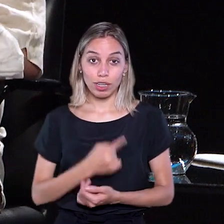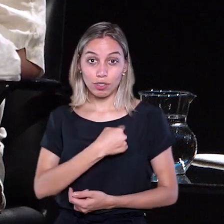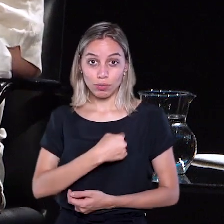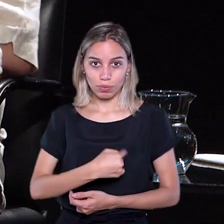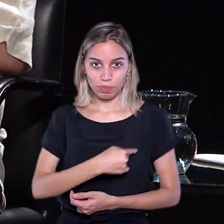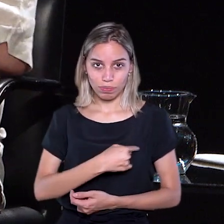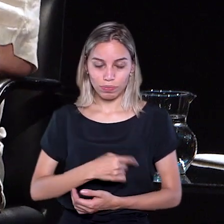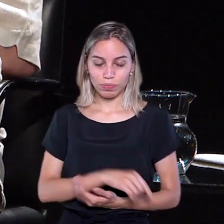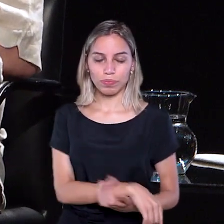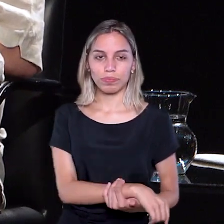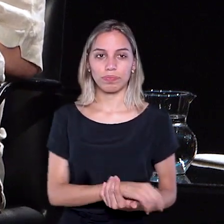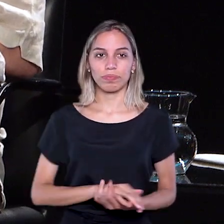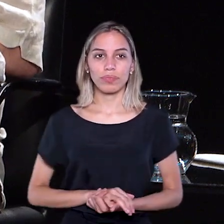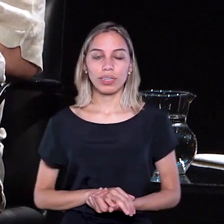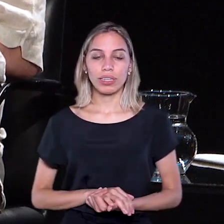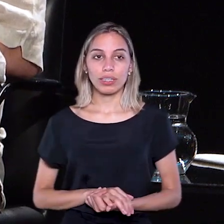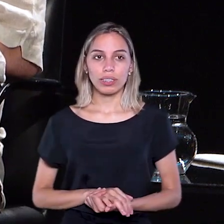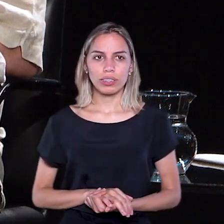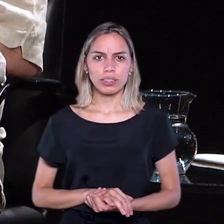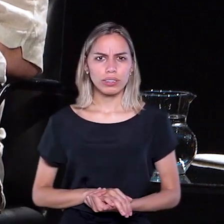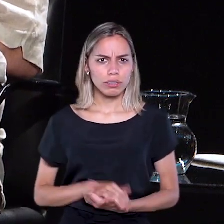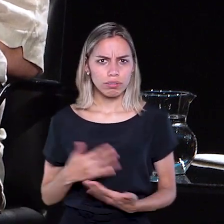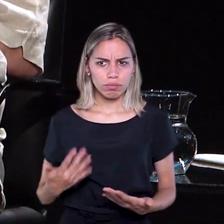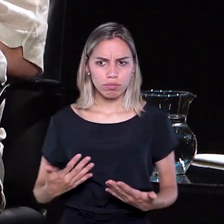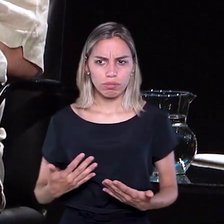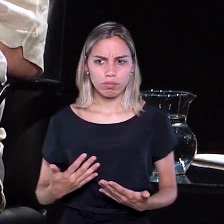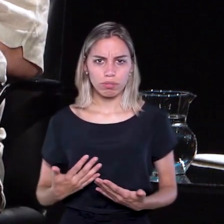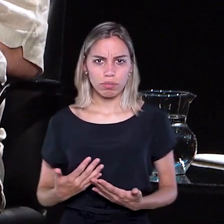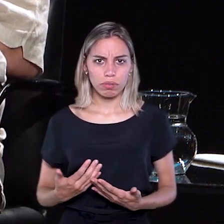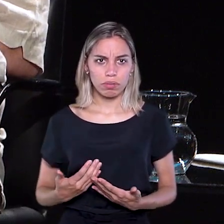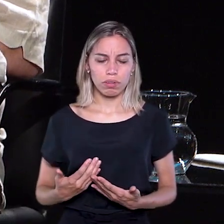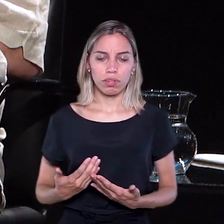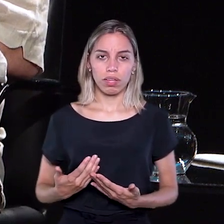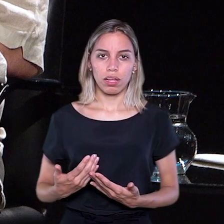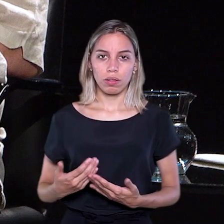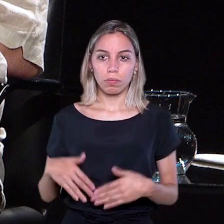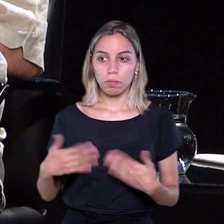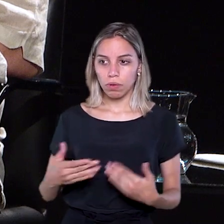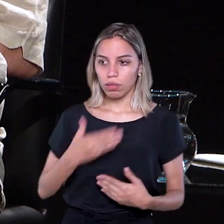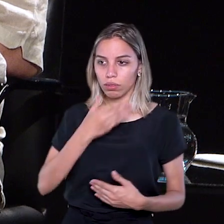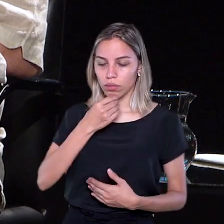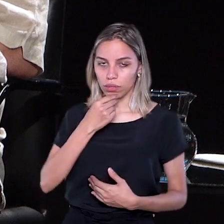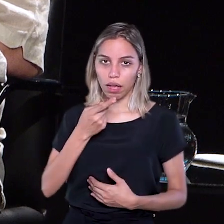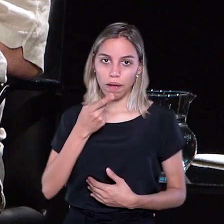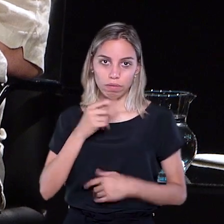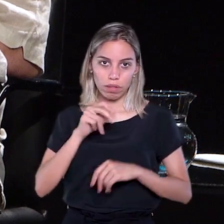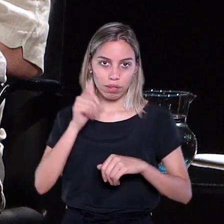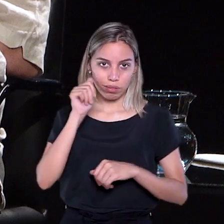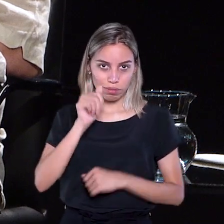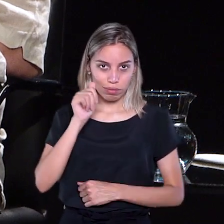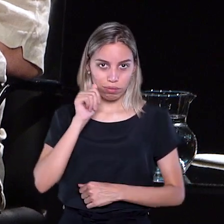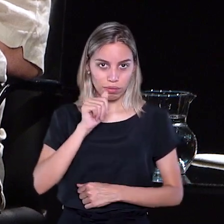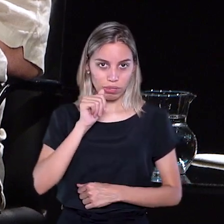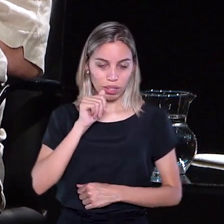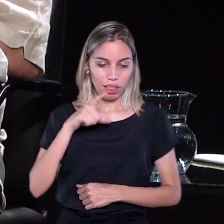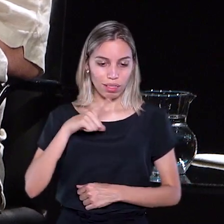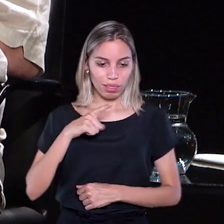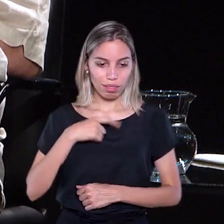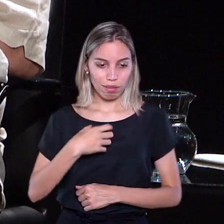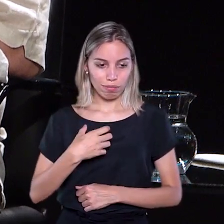passa perto desse número. Então, assim, quando ele trouxe, houve uma mudança de